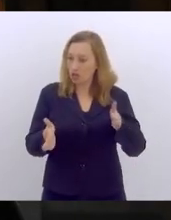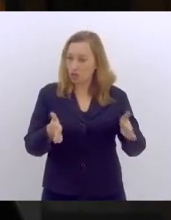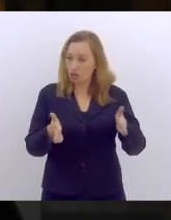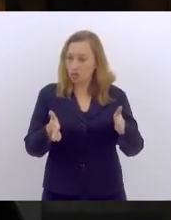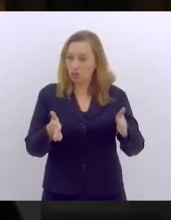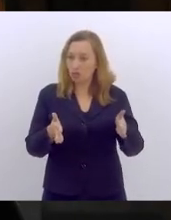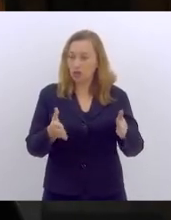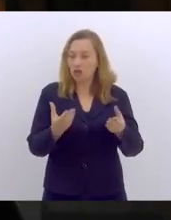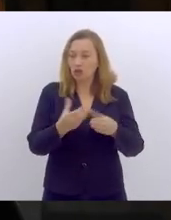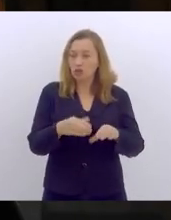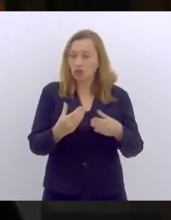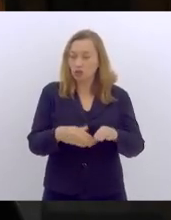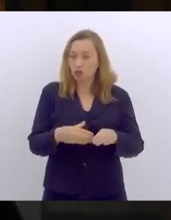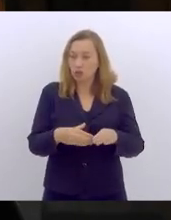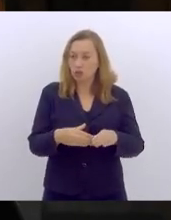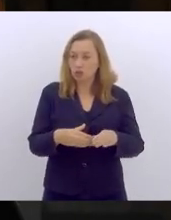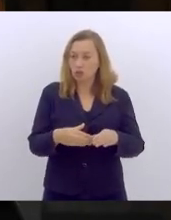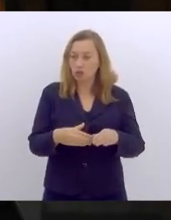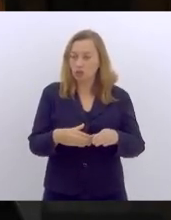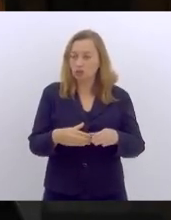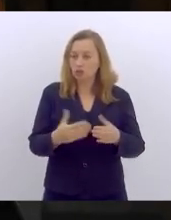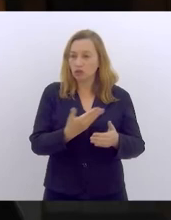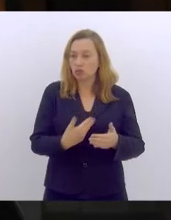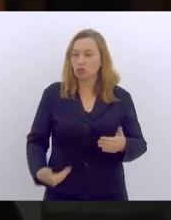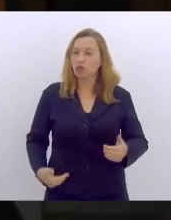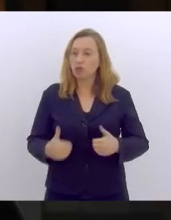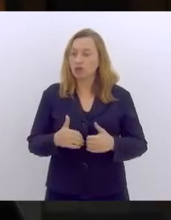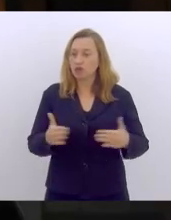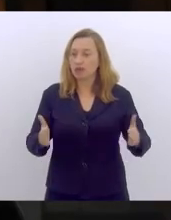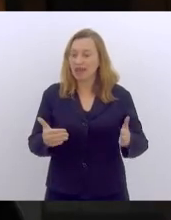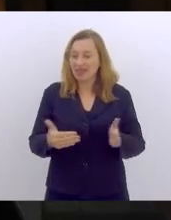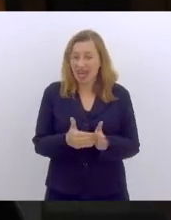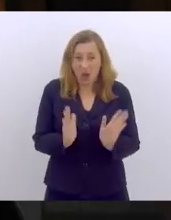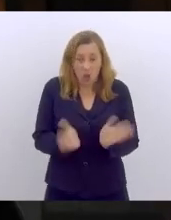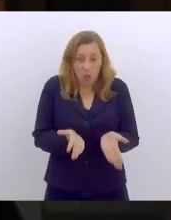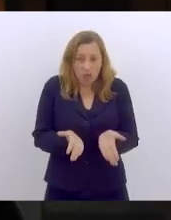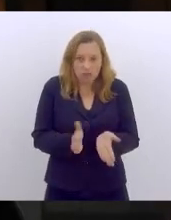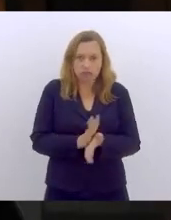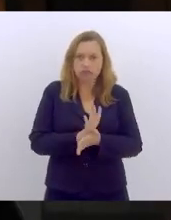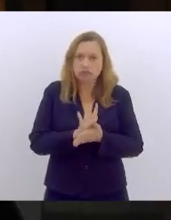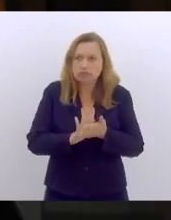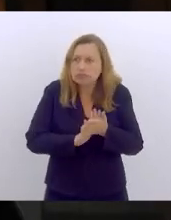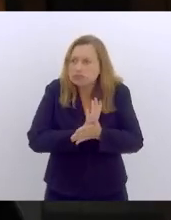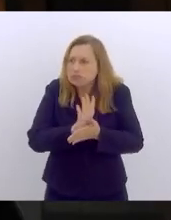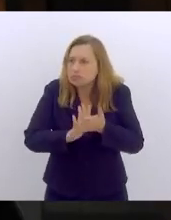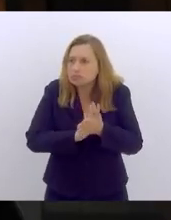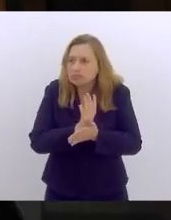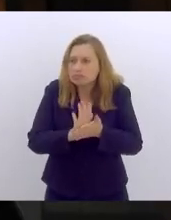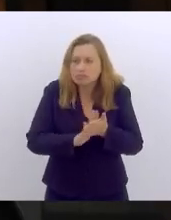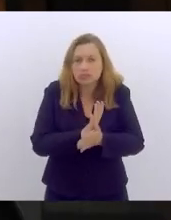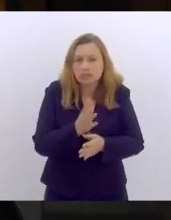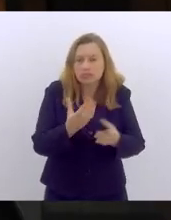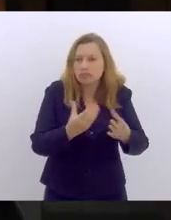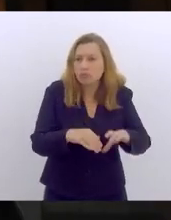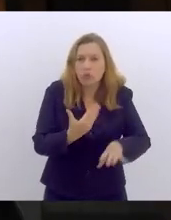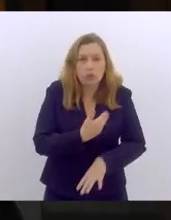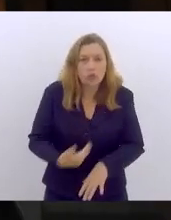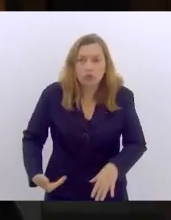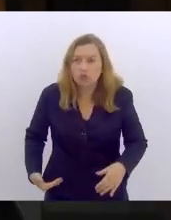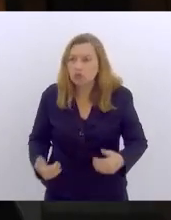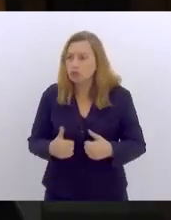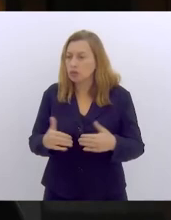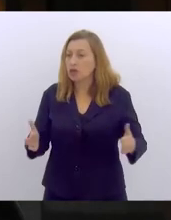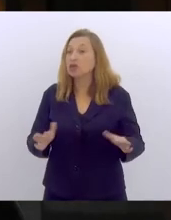os concursos públicos fossem abertos. E até agora, nenhum concurso foi aberto. Então, quando